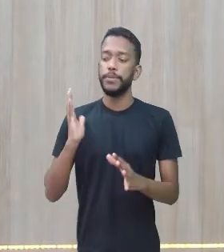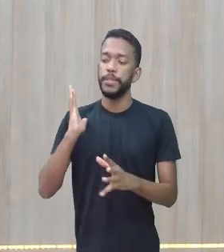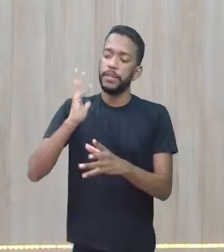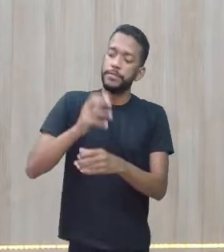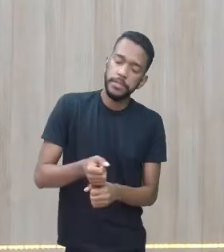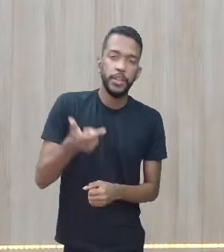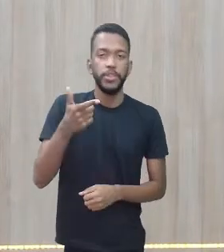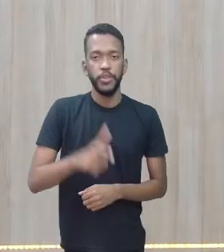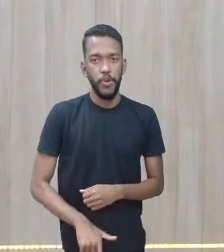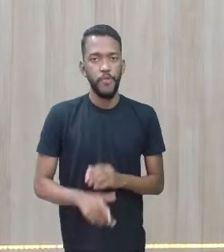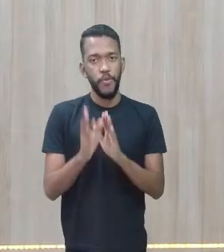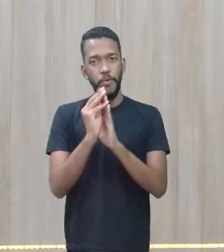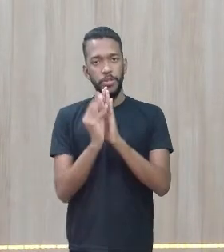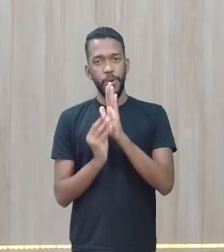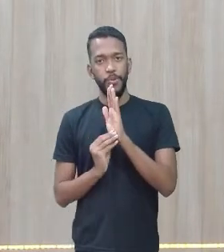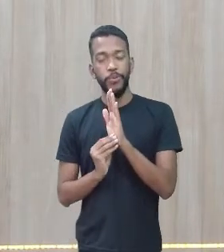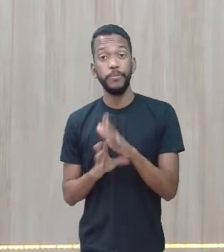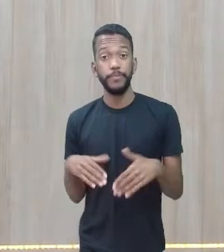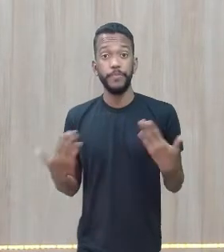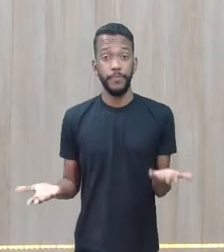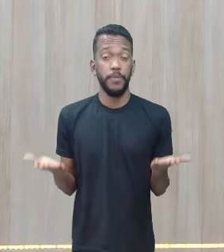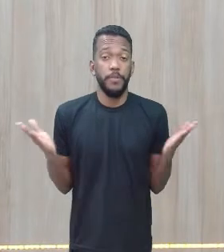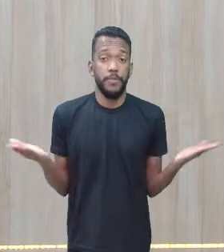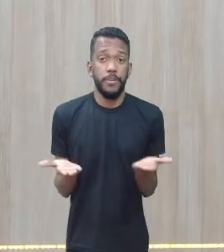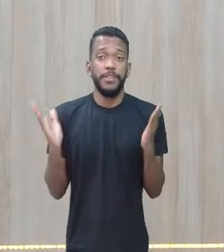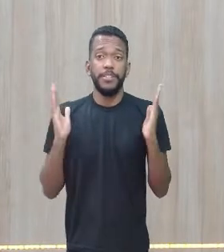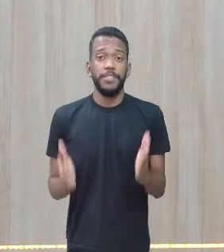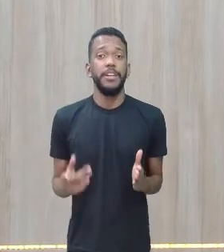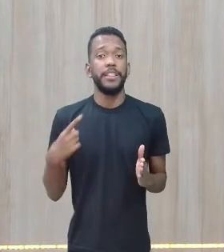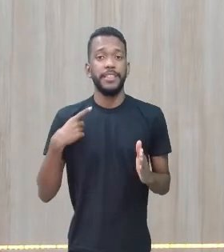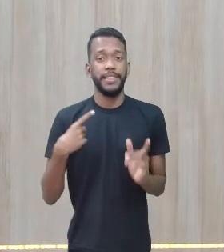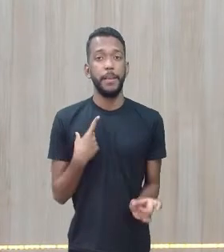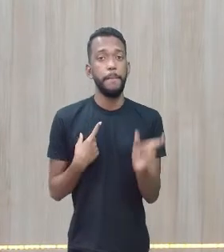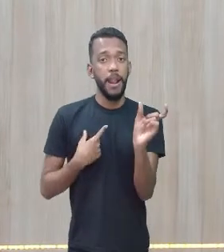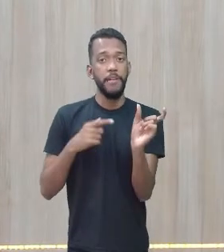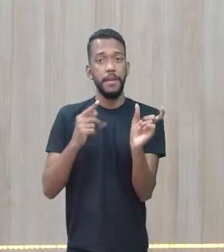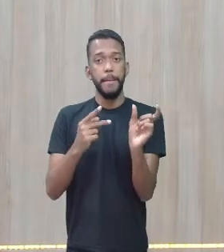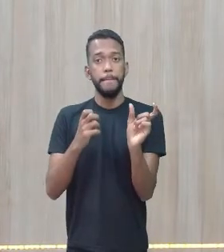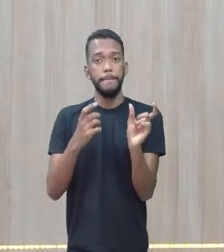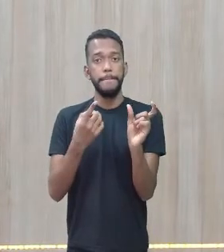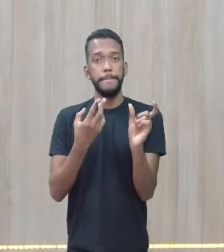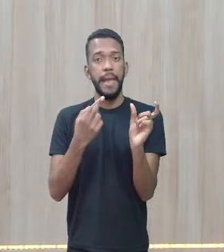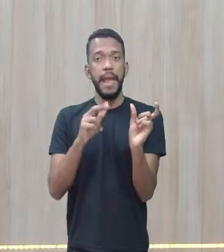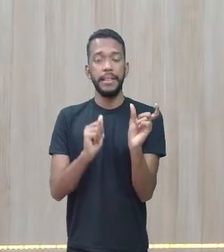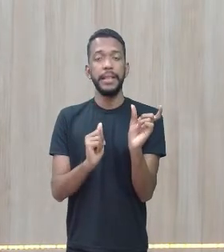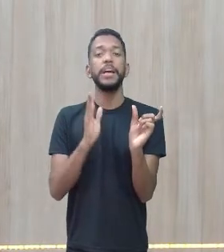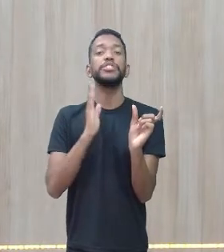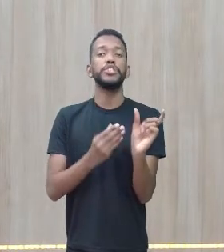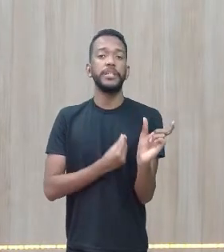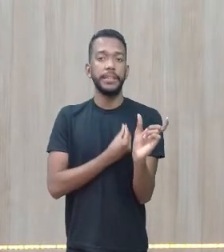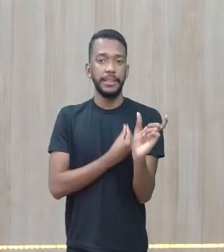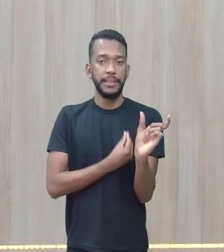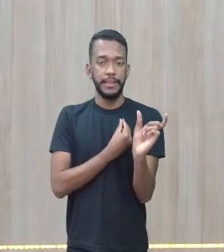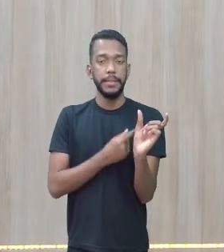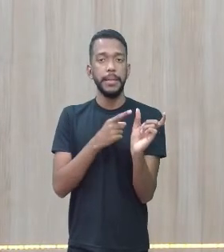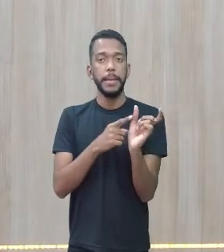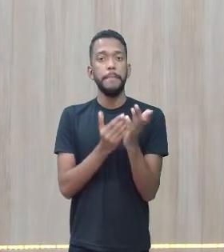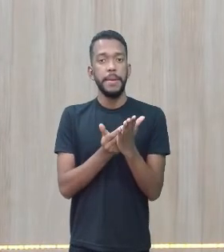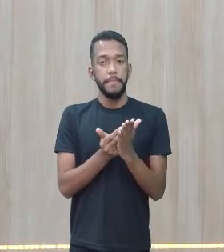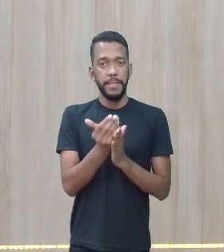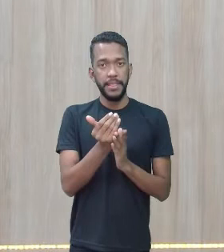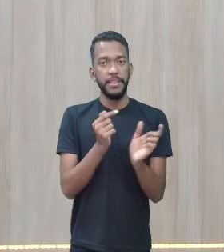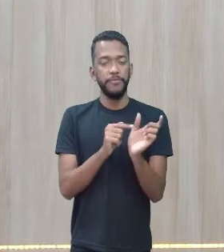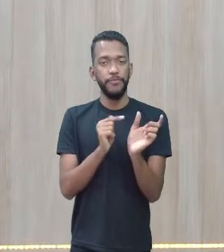conteúdo. Então, nós estamos aqui com o radical da palavra pedra, que é uma palavra primitiva, um